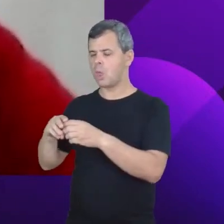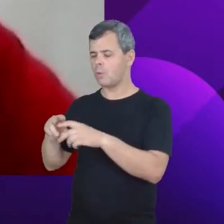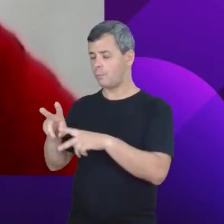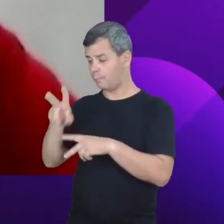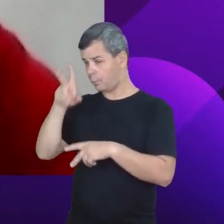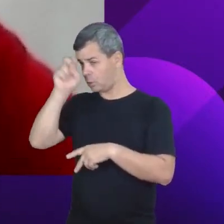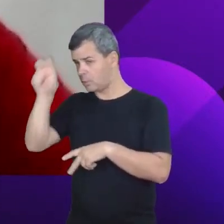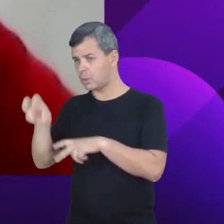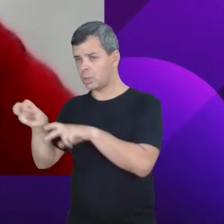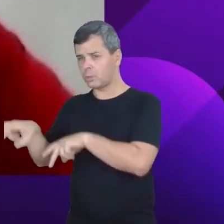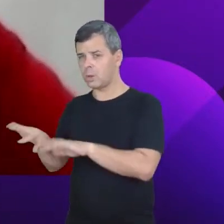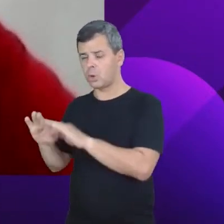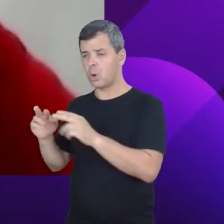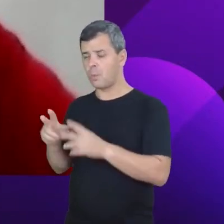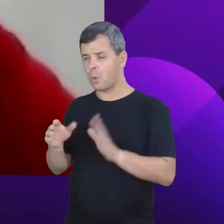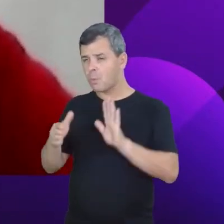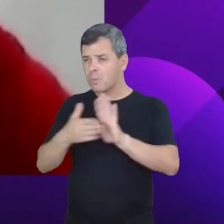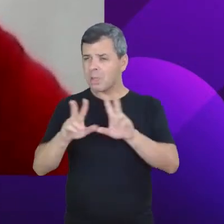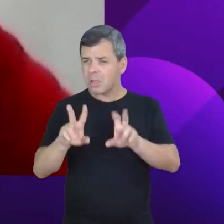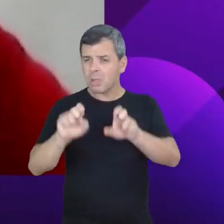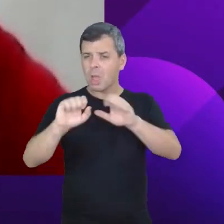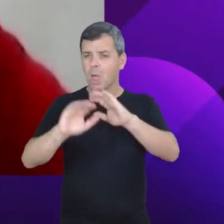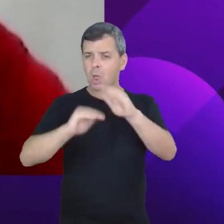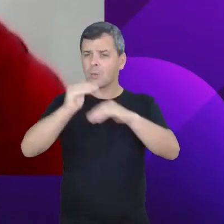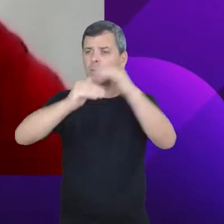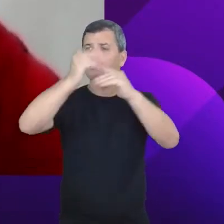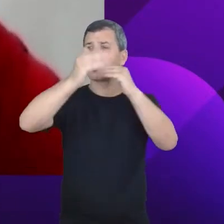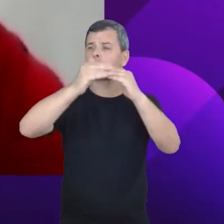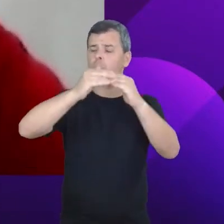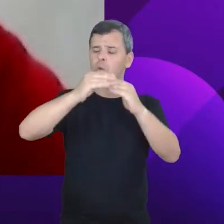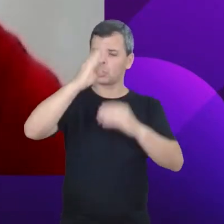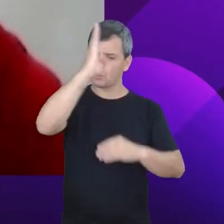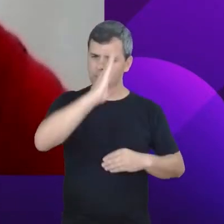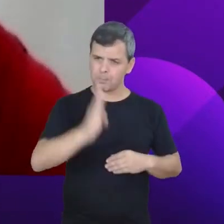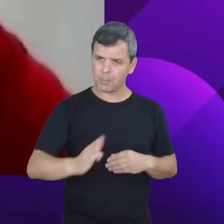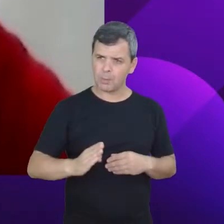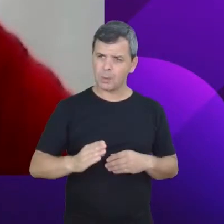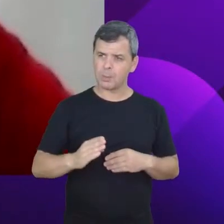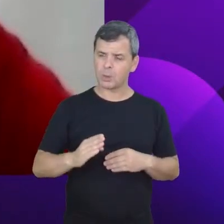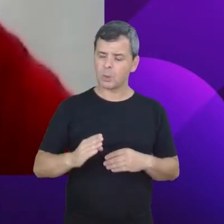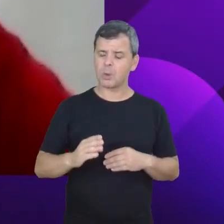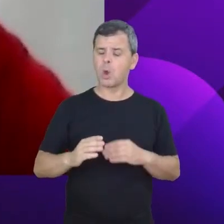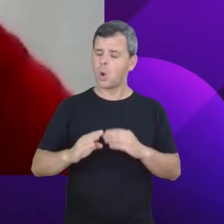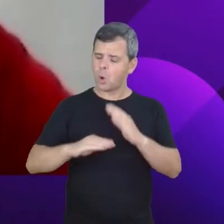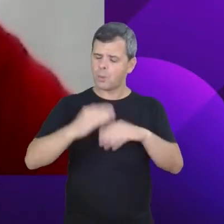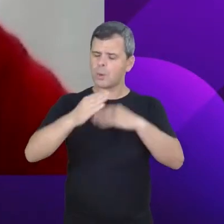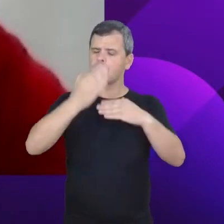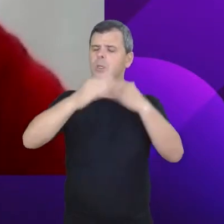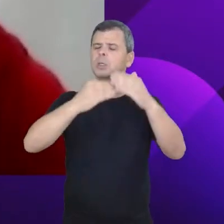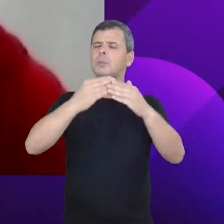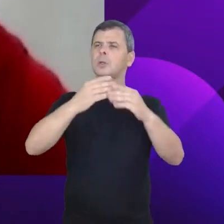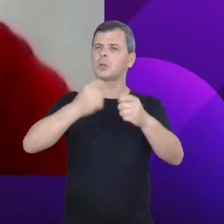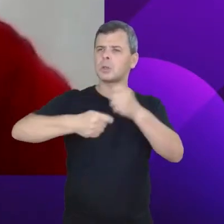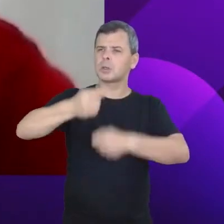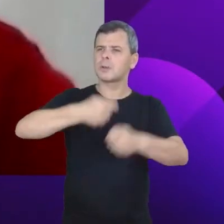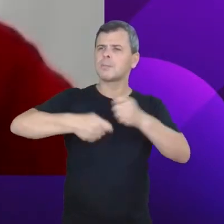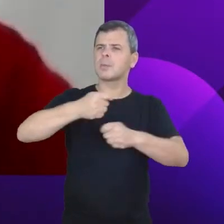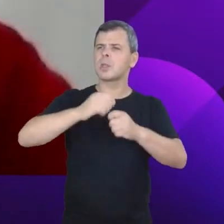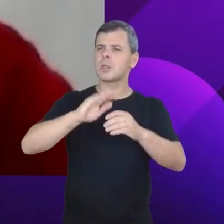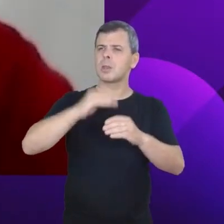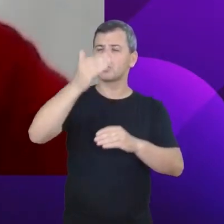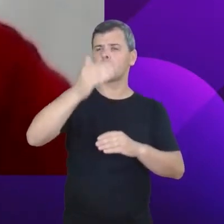familiar, como uma pauta de desenvolvimento do país, como uma pauta de crescimento econômico,